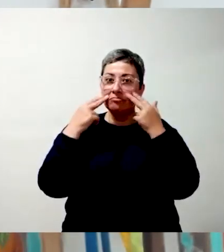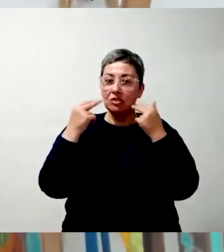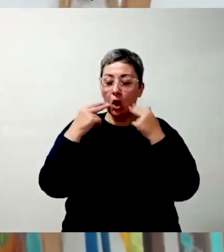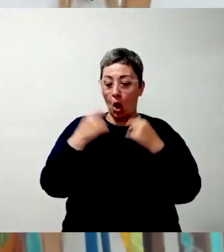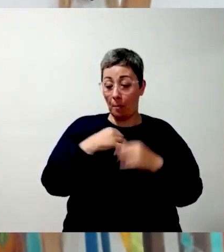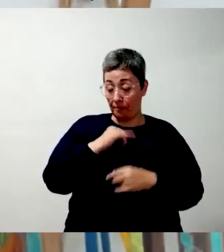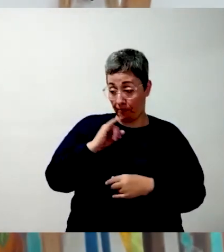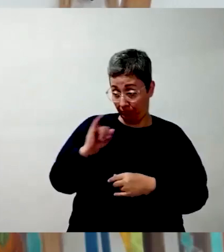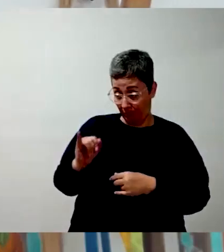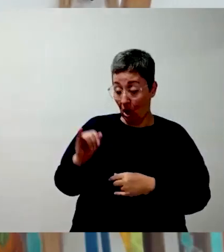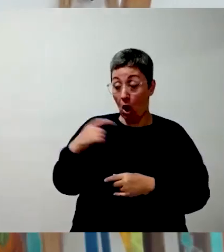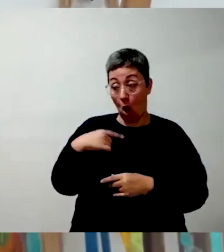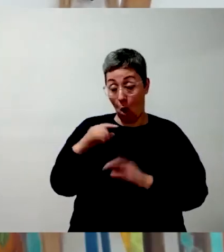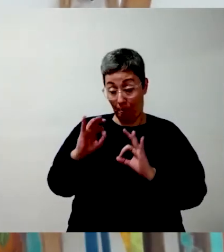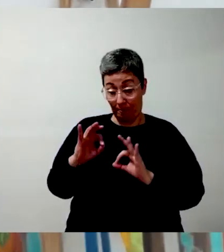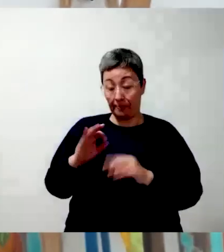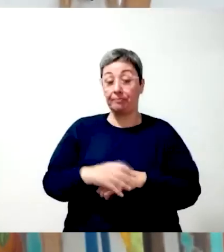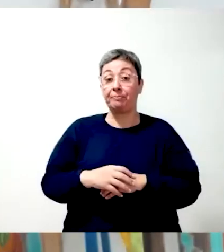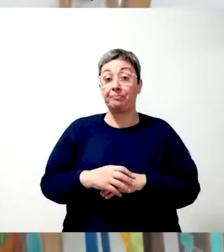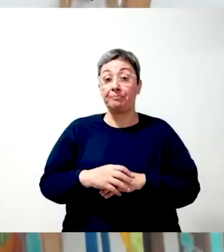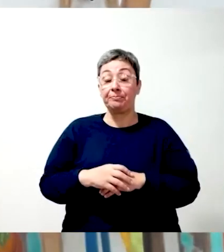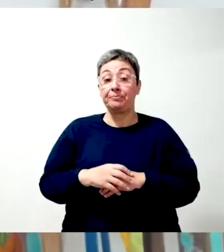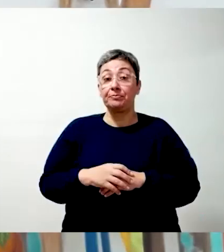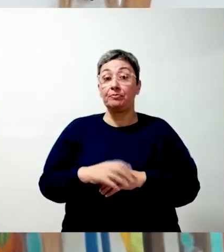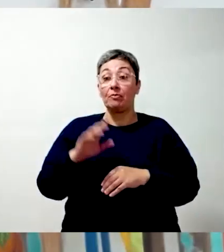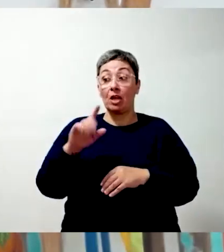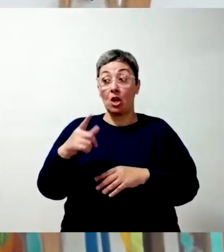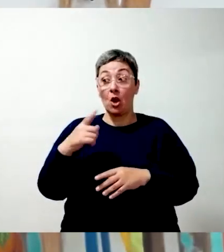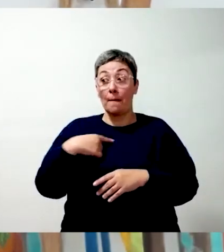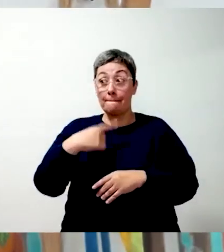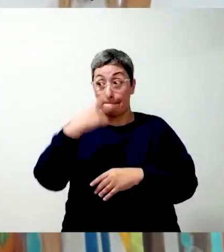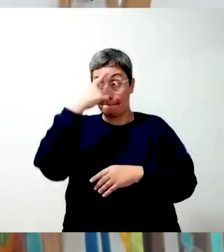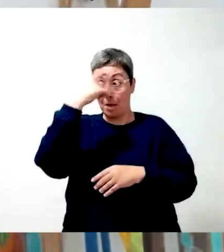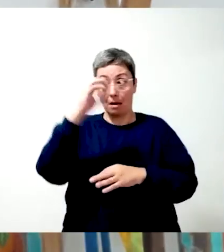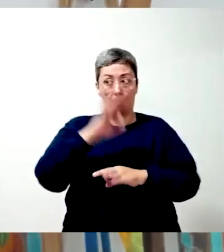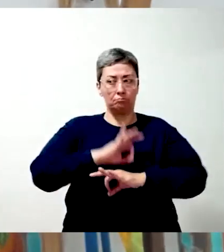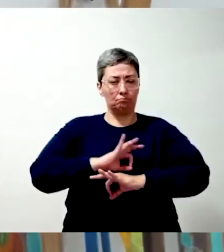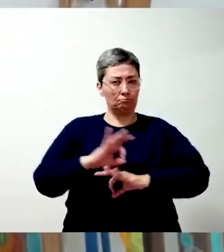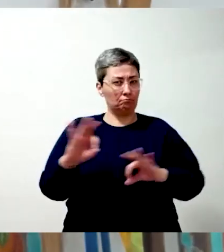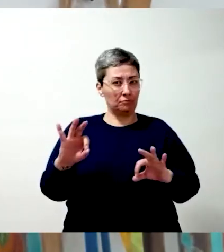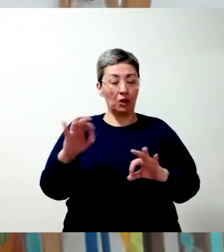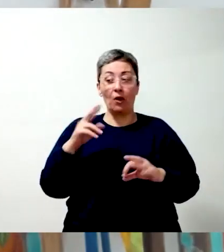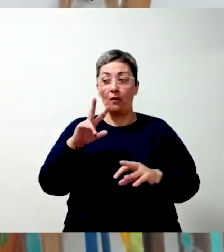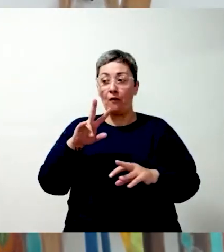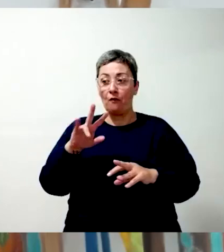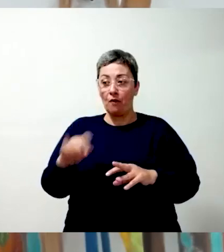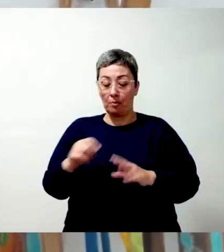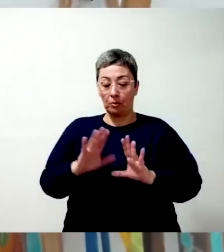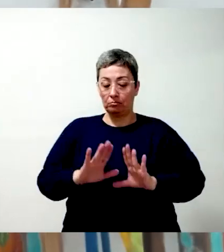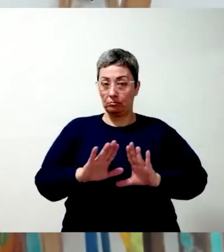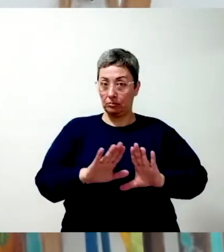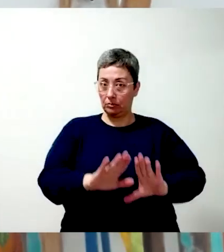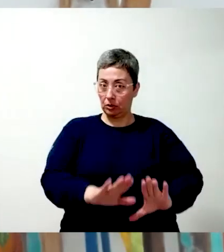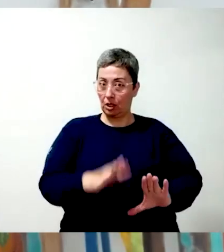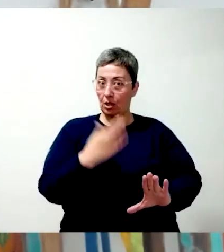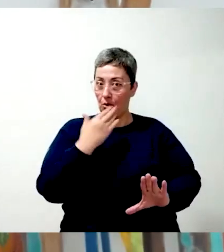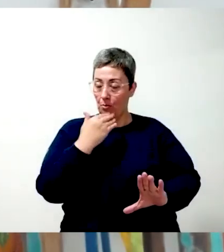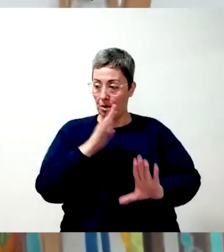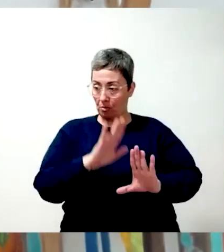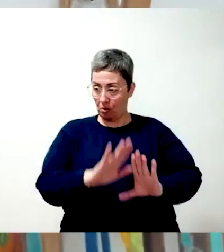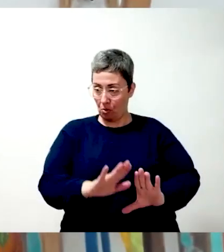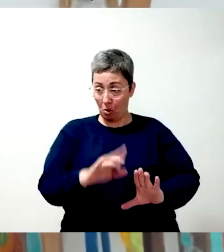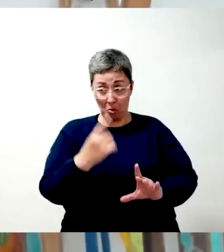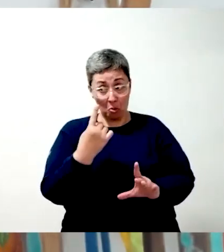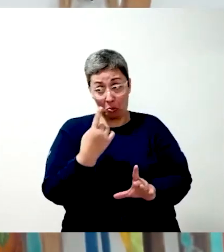aproximou, um deles disse: é o seguinte, eu tive uma grande ideia. Nós vamos deixar o chuchito